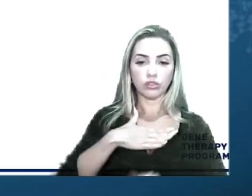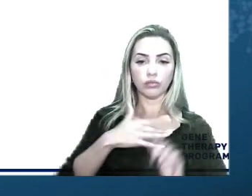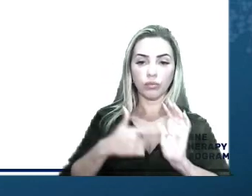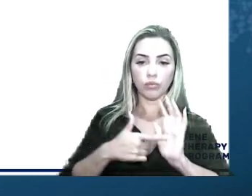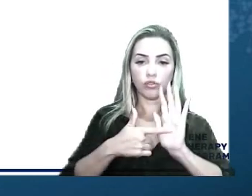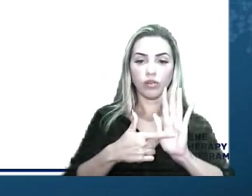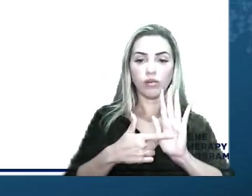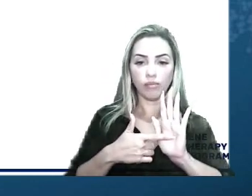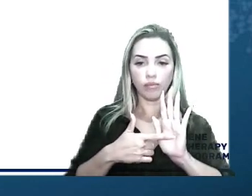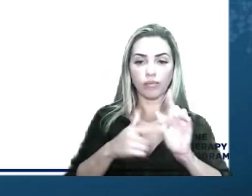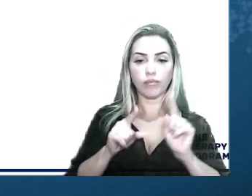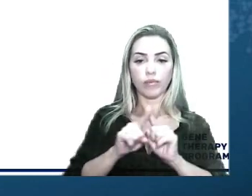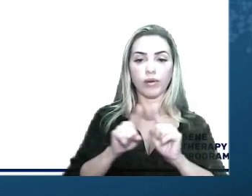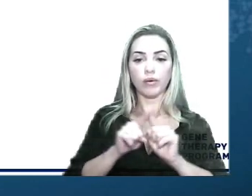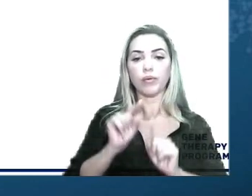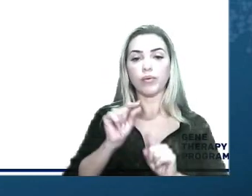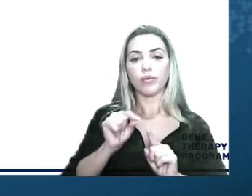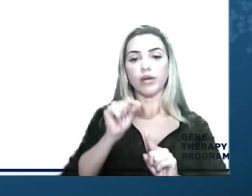mostrar